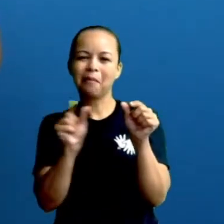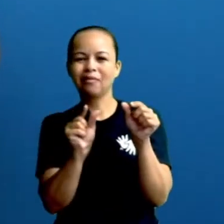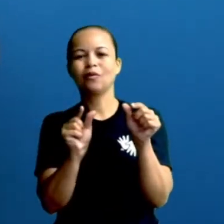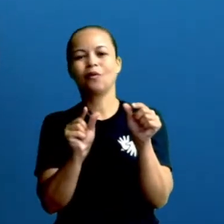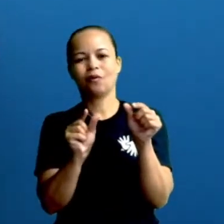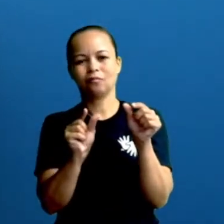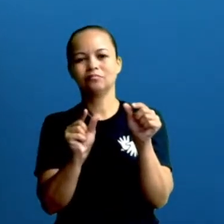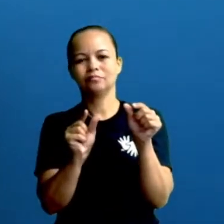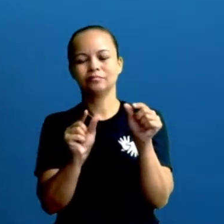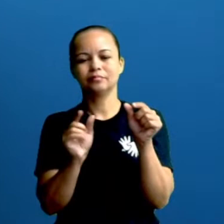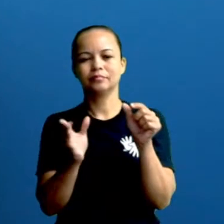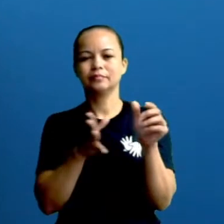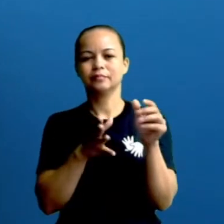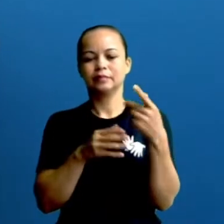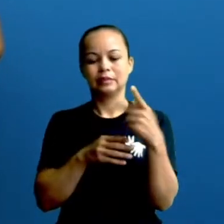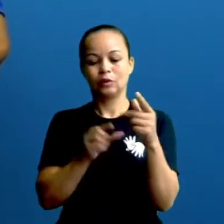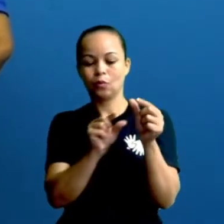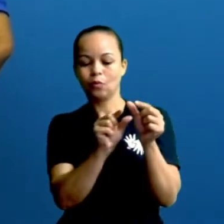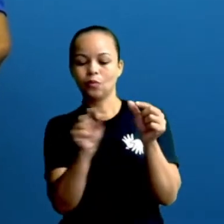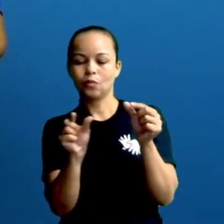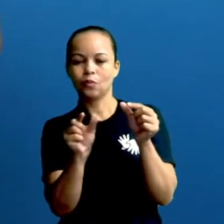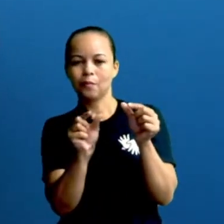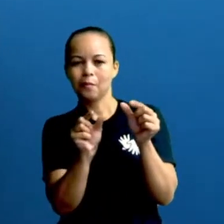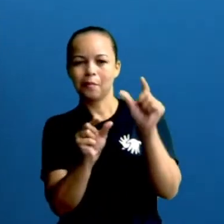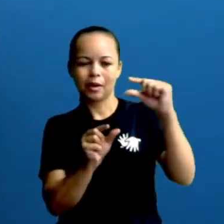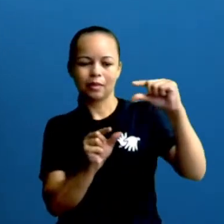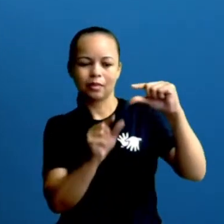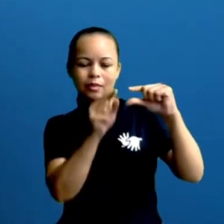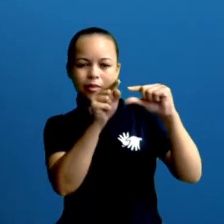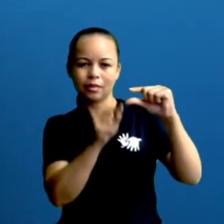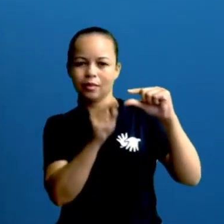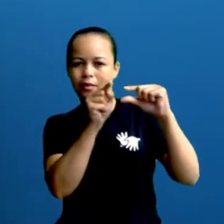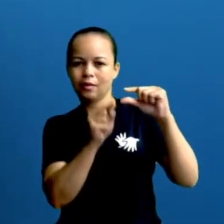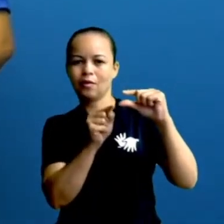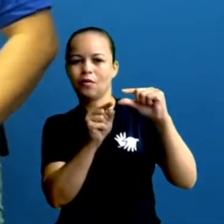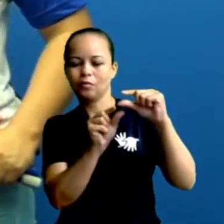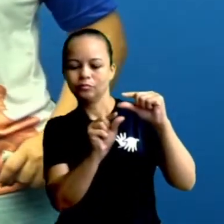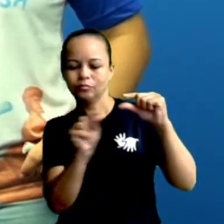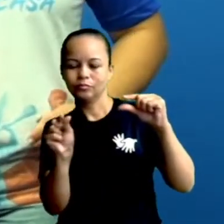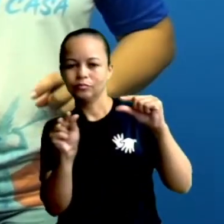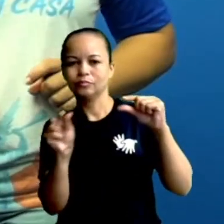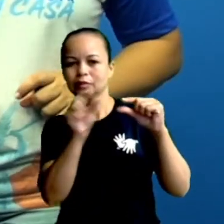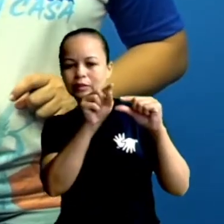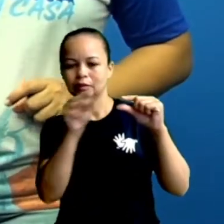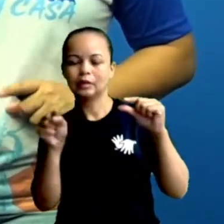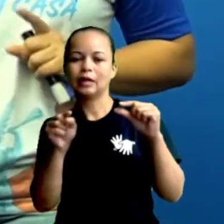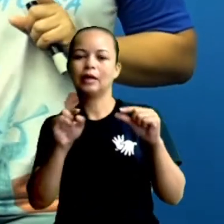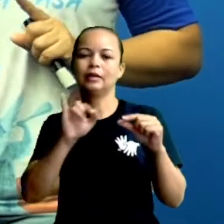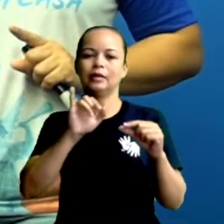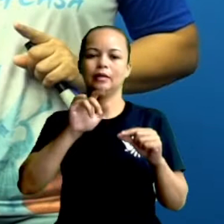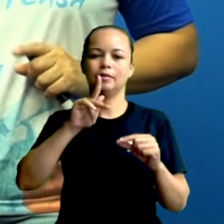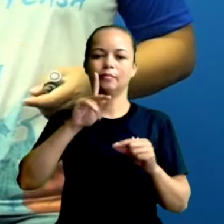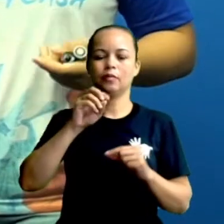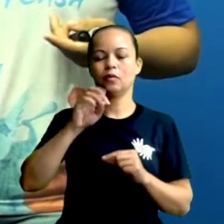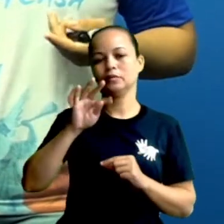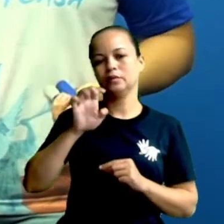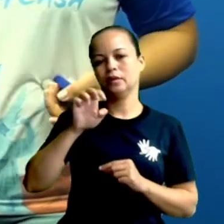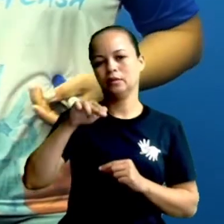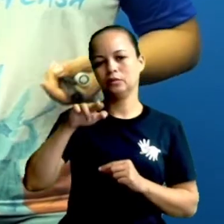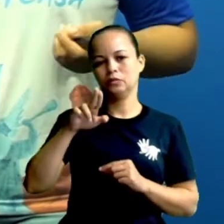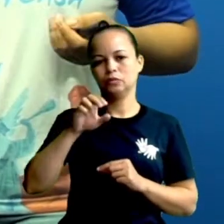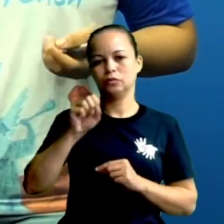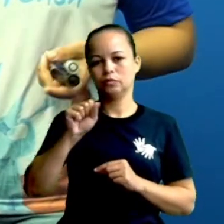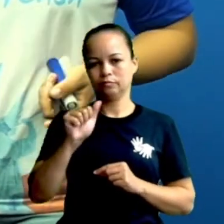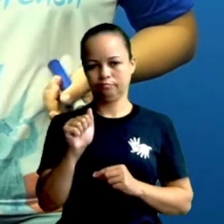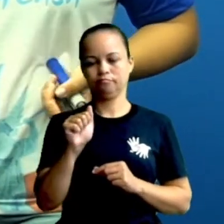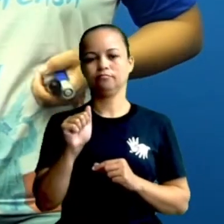é menor que esse outro lado aqui, esse lado inclinado, que é a hipotenusa, tá certo?